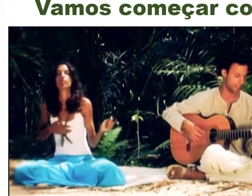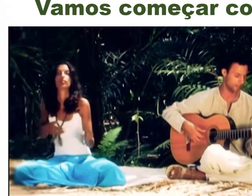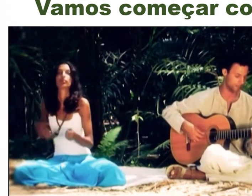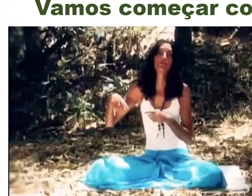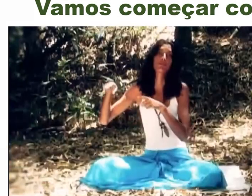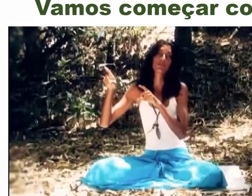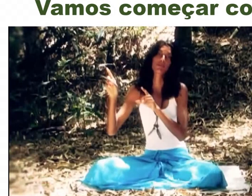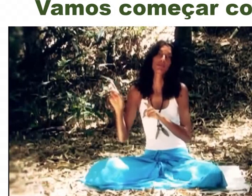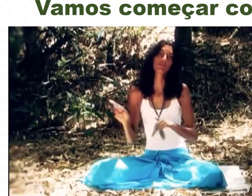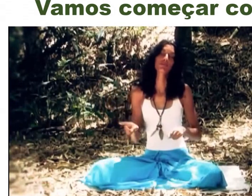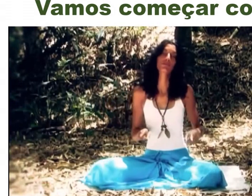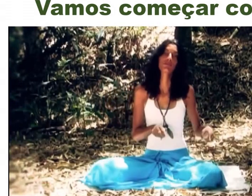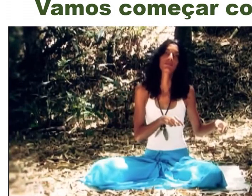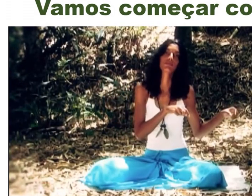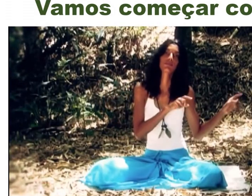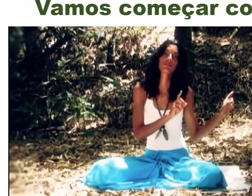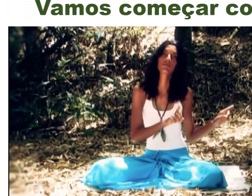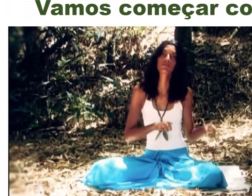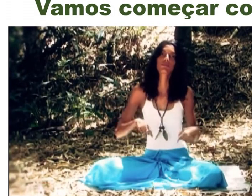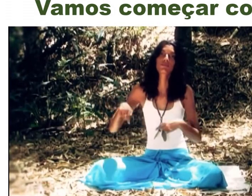dança.